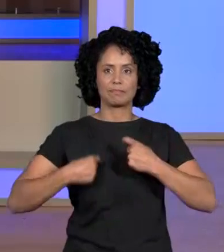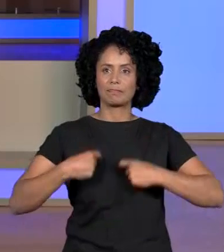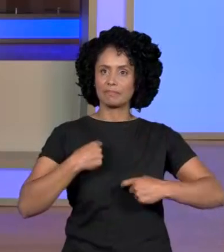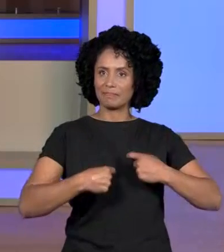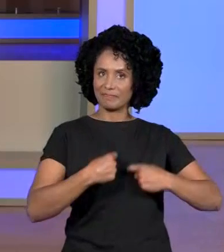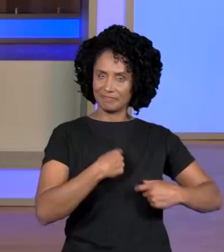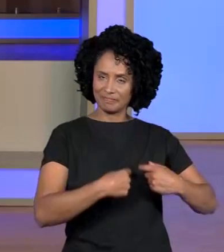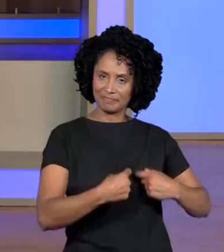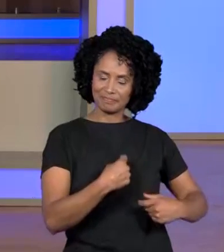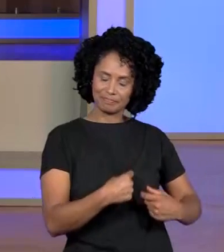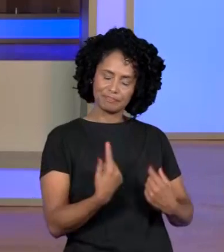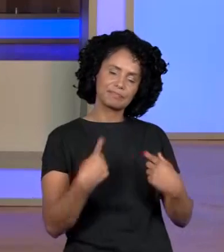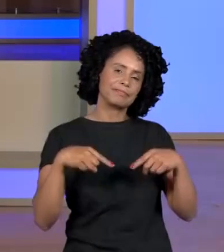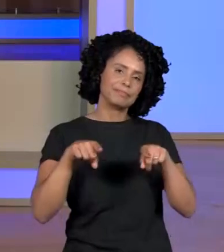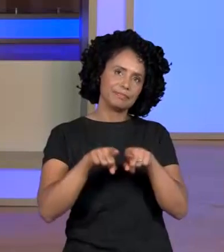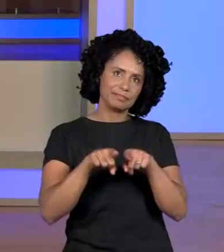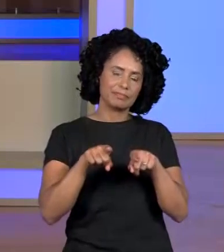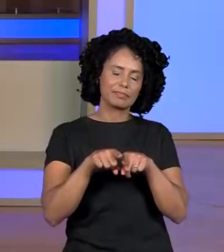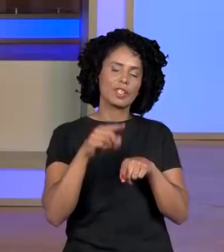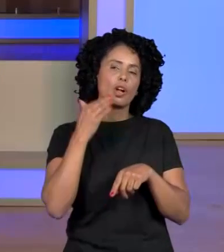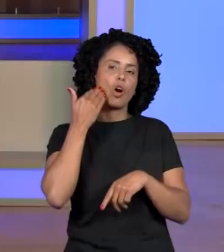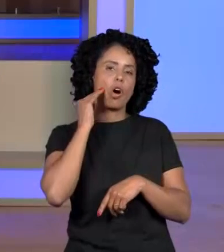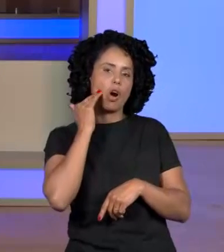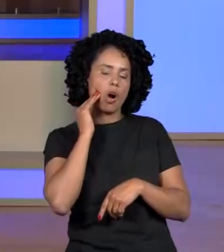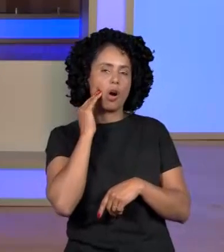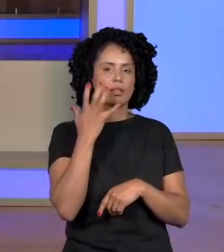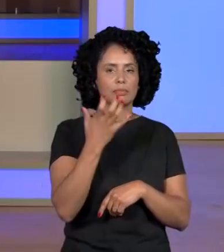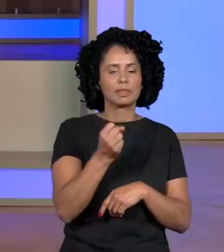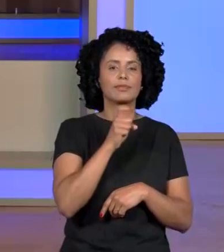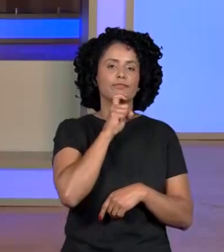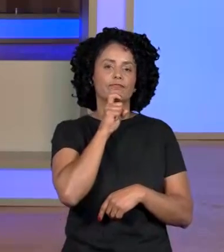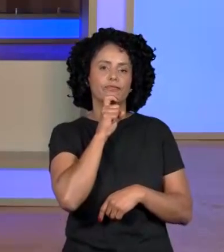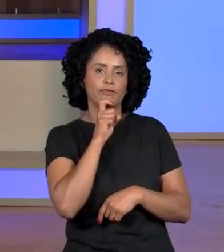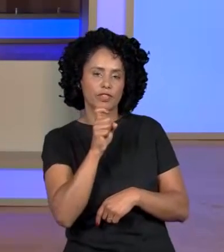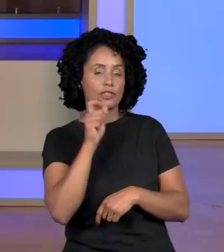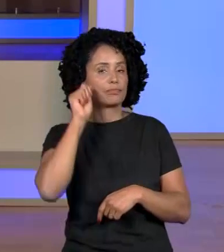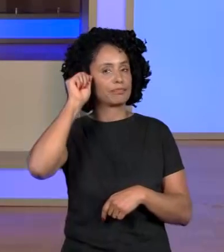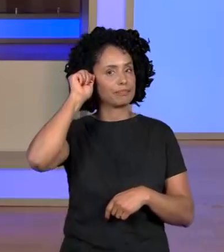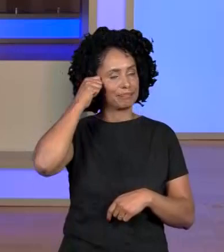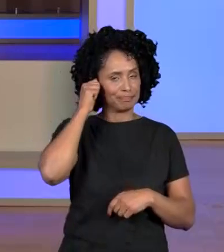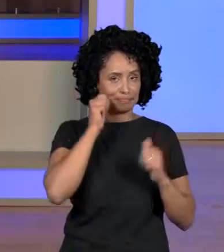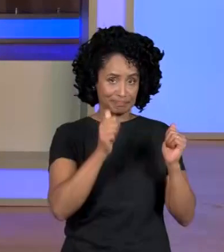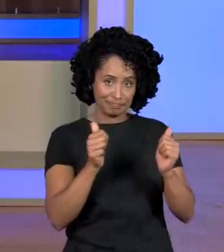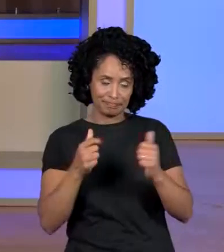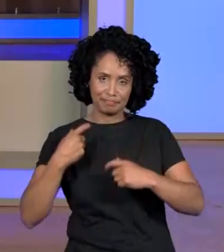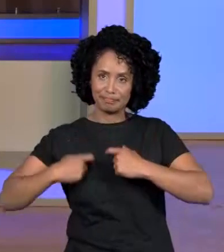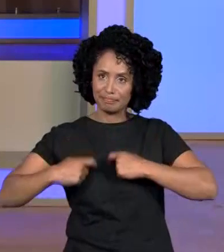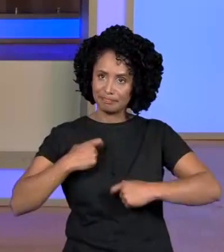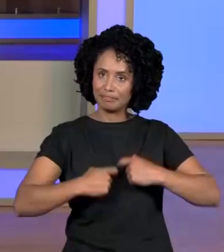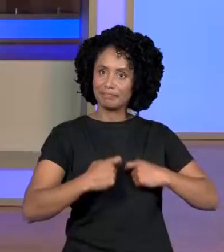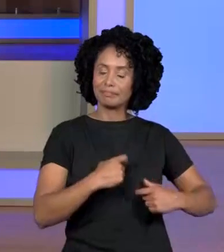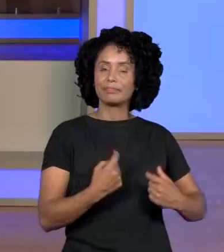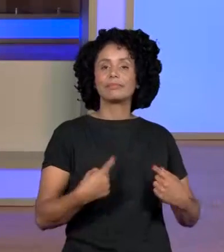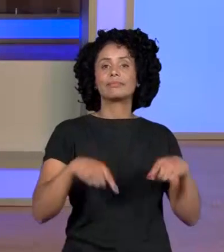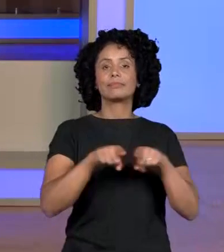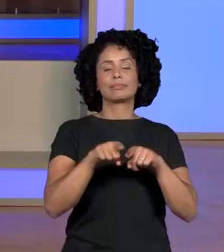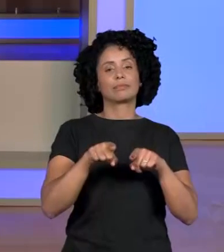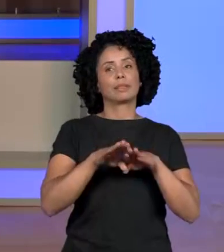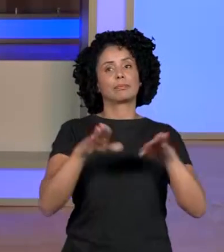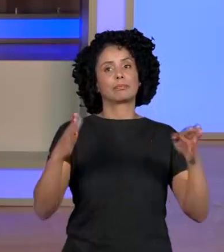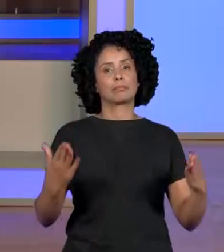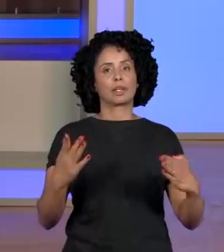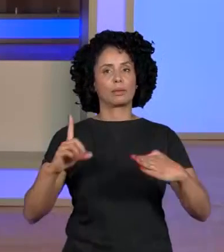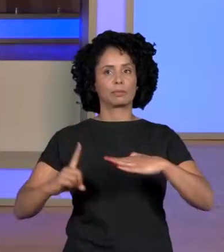na vertical, em rosa, branco, verde e preto, tá bom? Eu estou posicionada atrás da